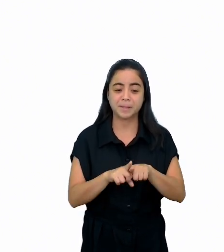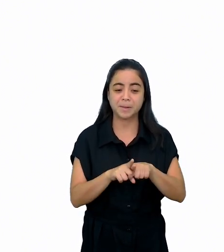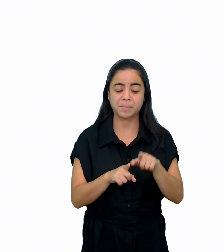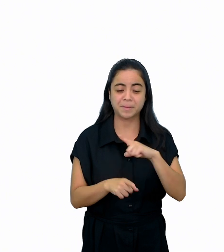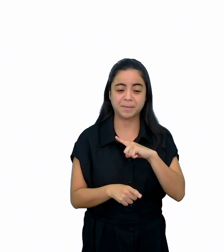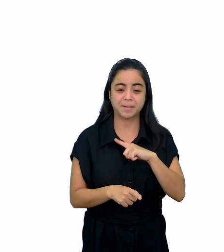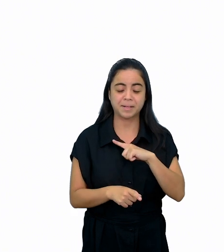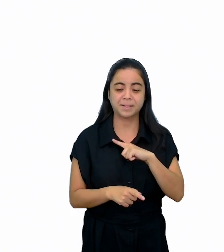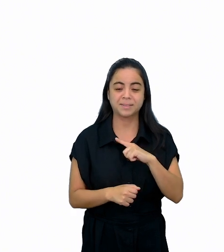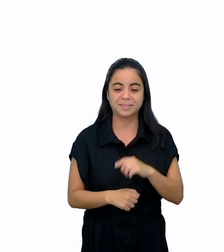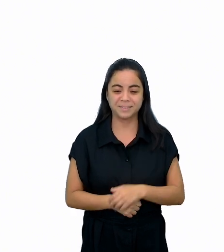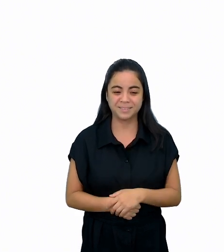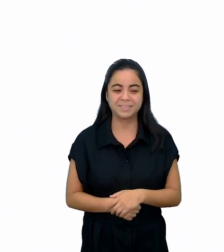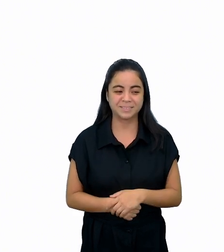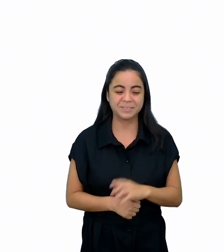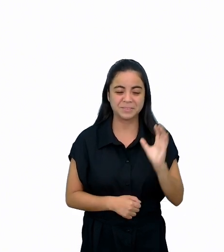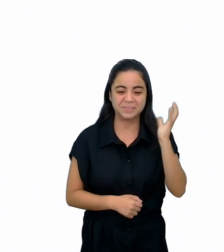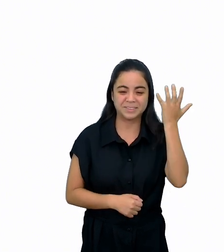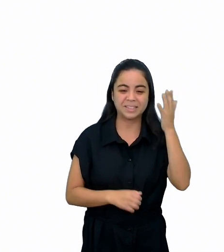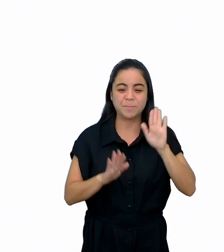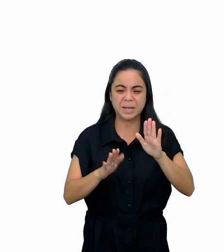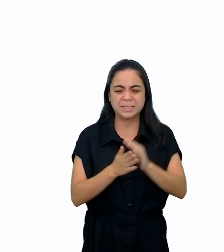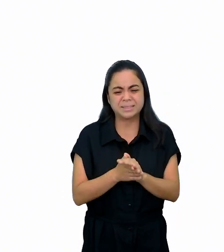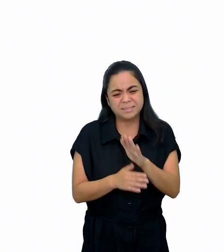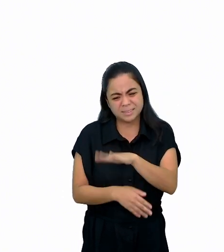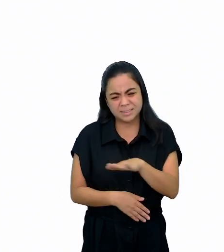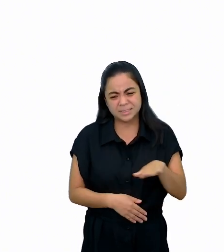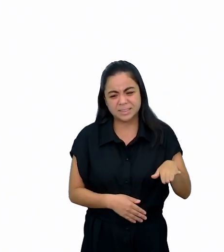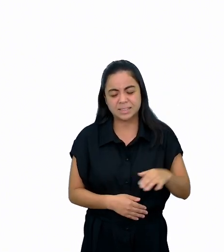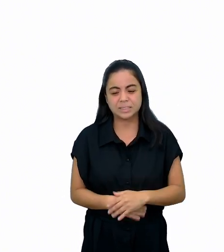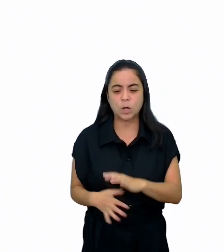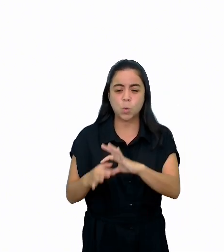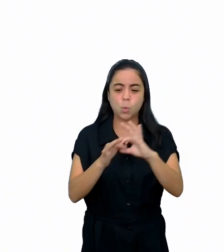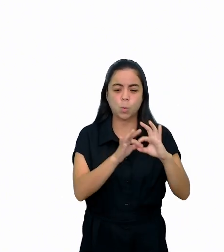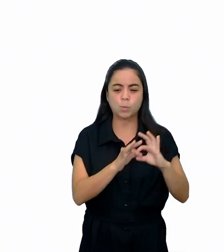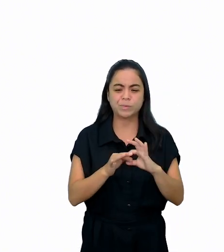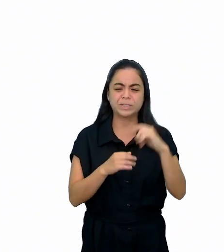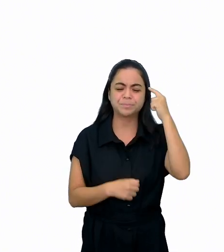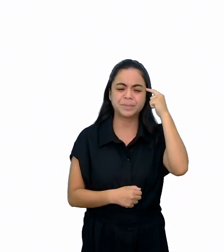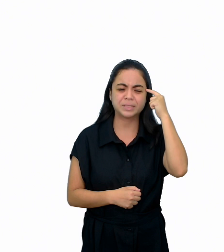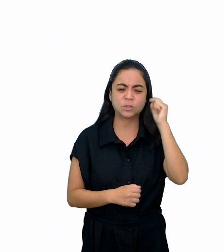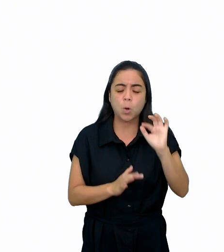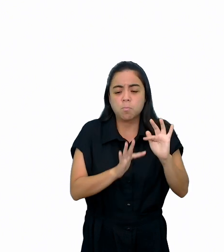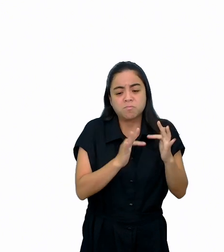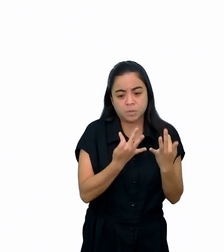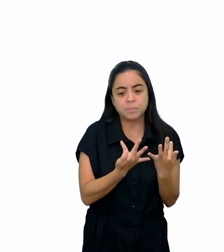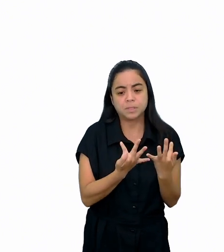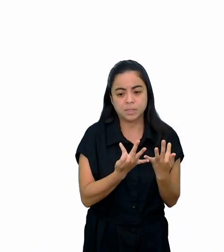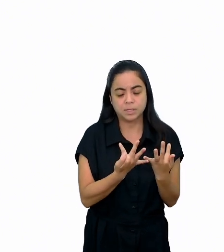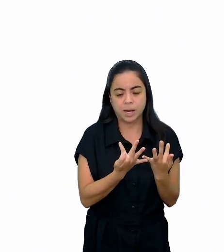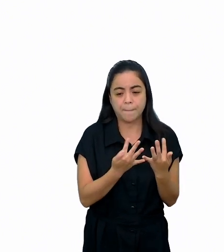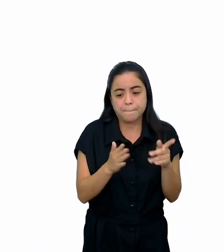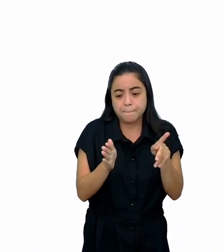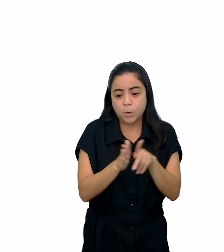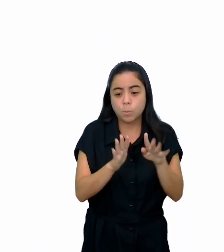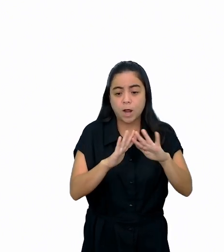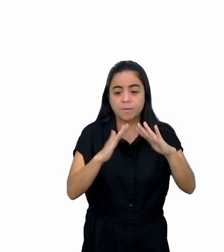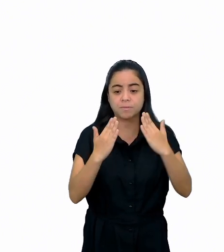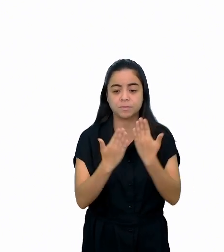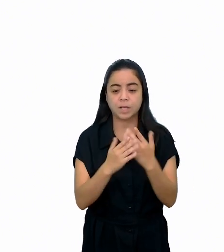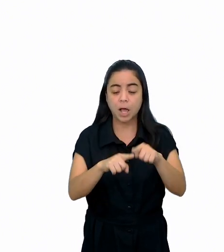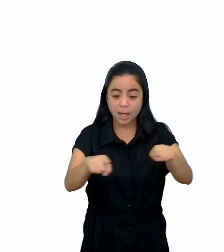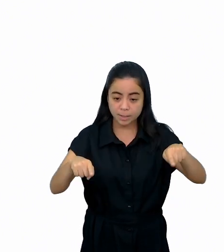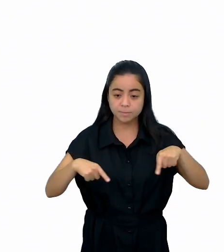num contexto próximo das crianças, né? Um contexto, digamos que familiar, que é a sala de aula,